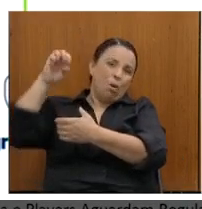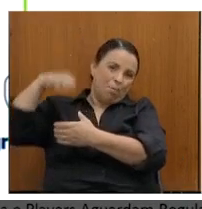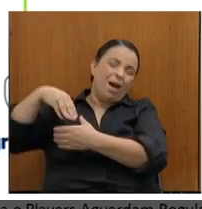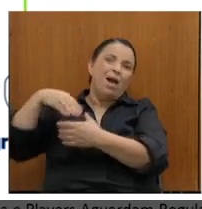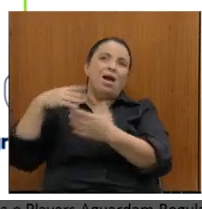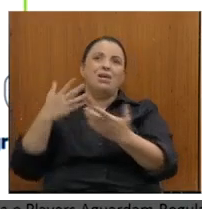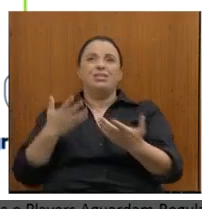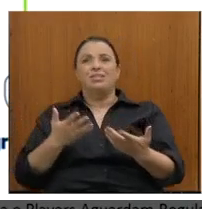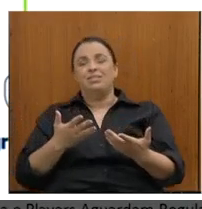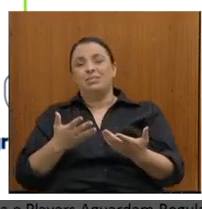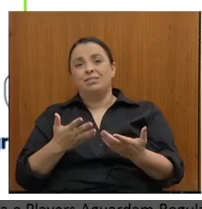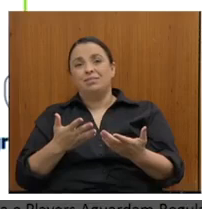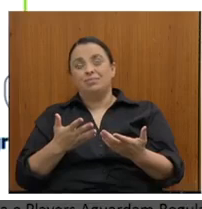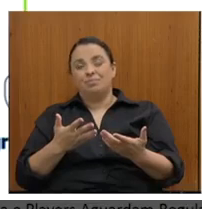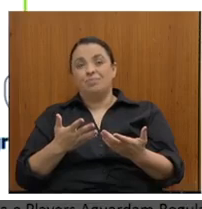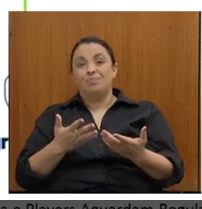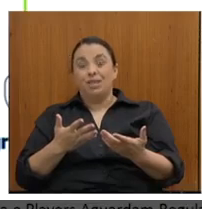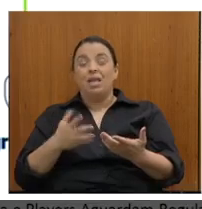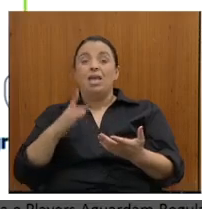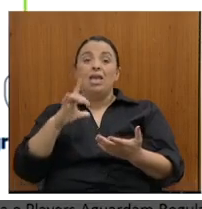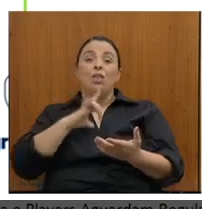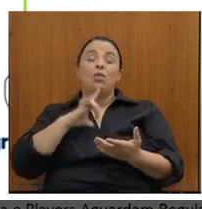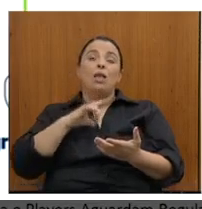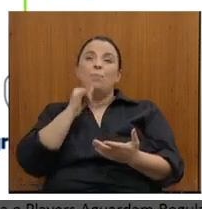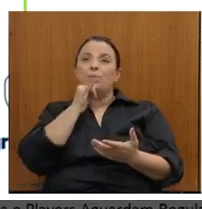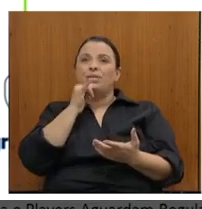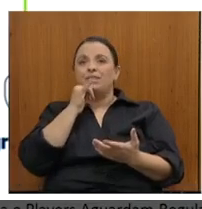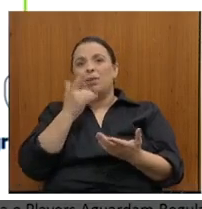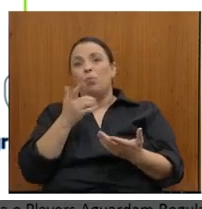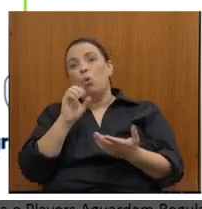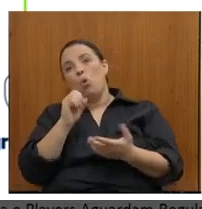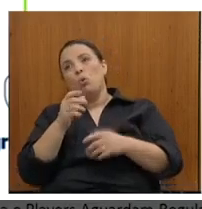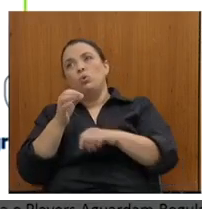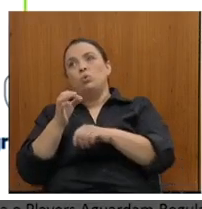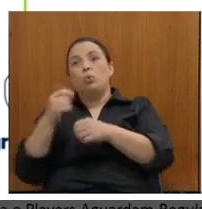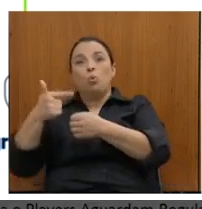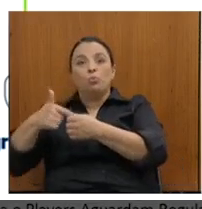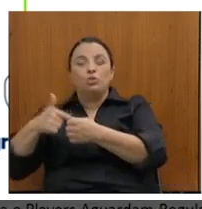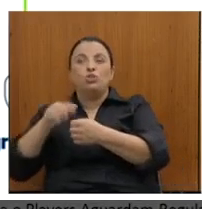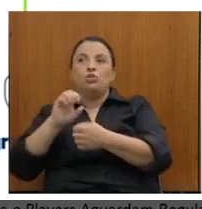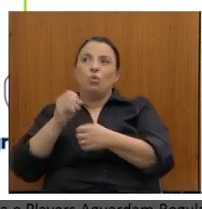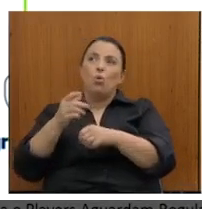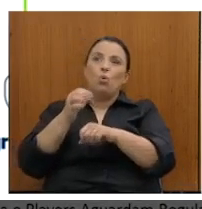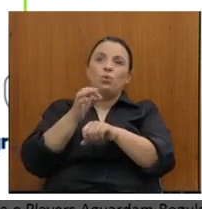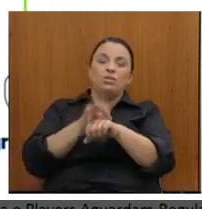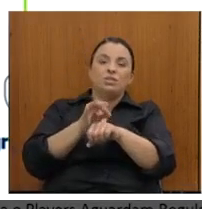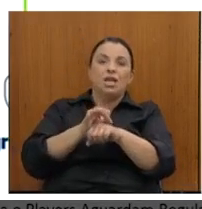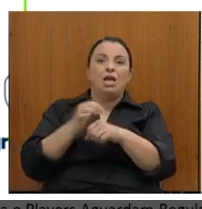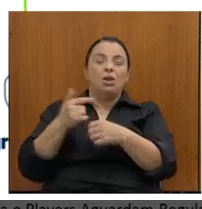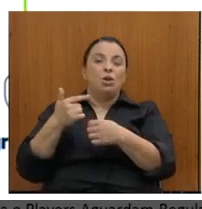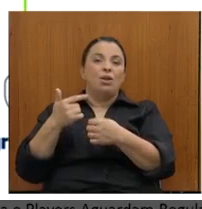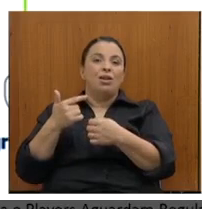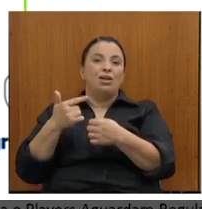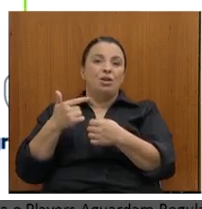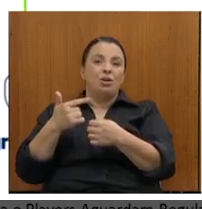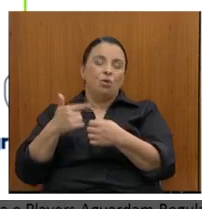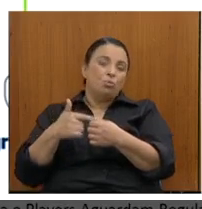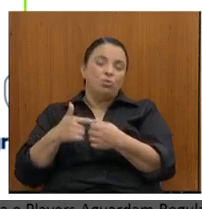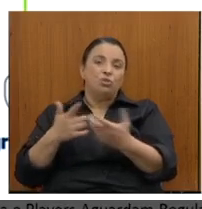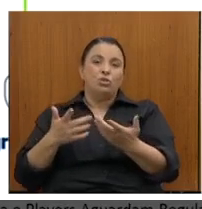seja para um célula combustível eu teria ler qualquer tipo de veículo veja